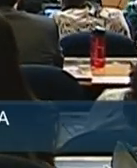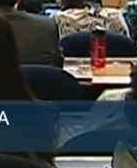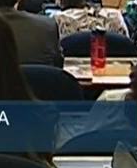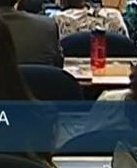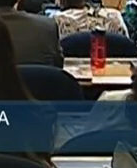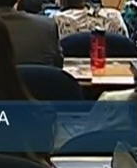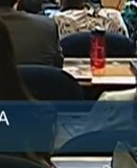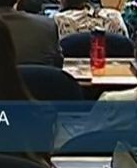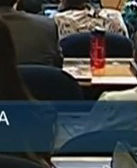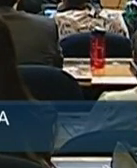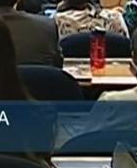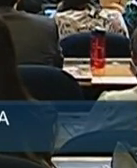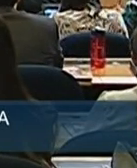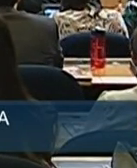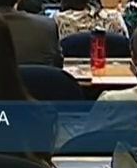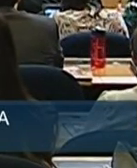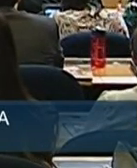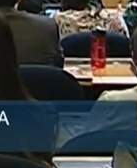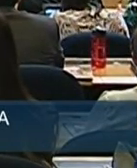federal